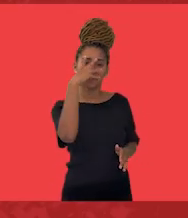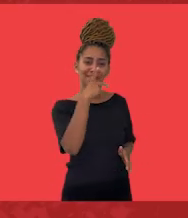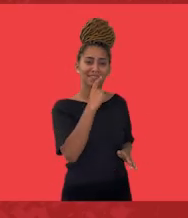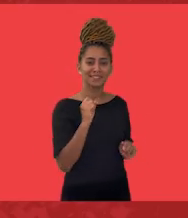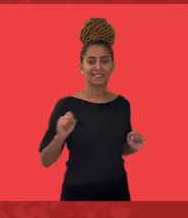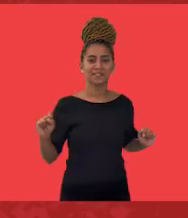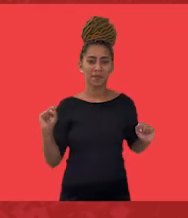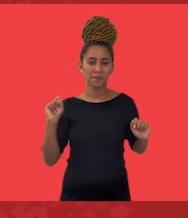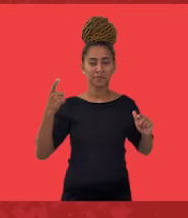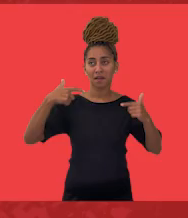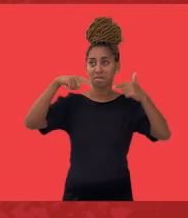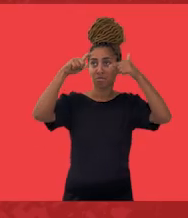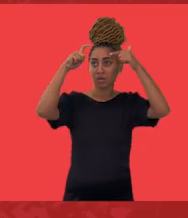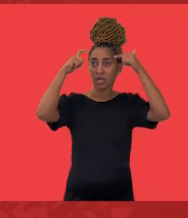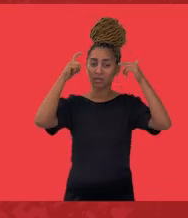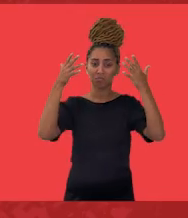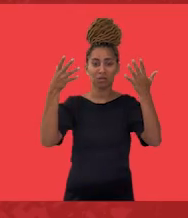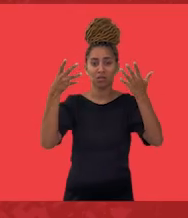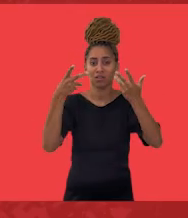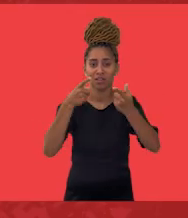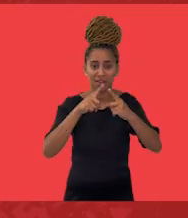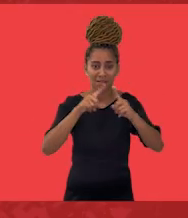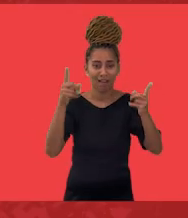lentamente em um caldeirão.